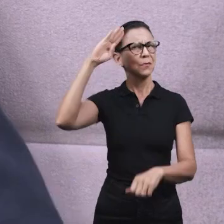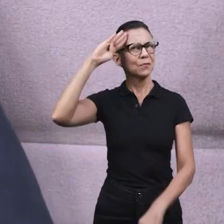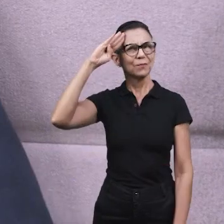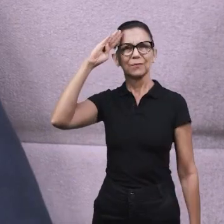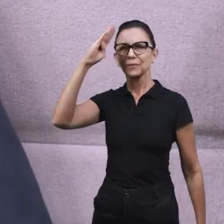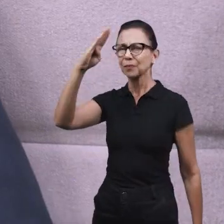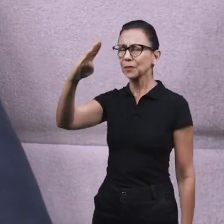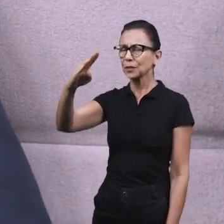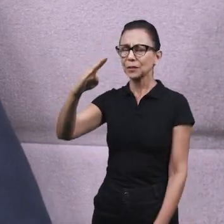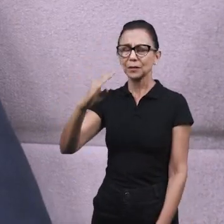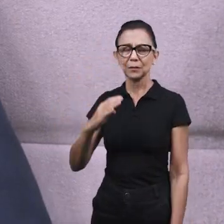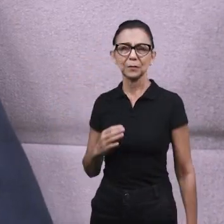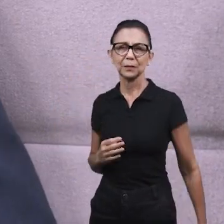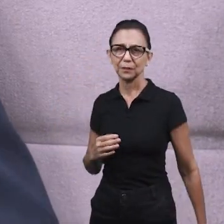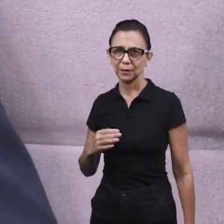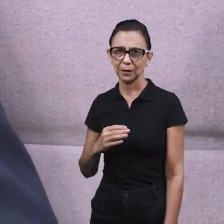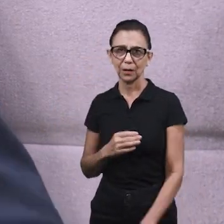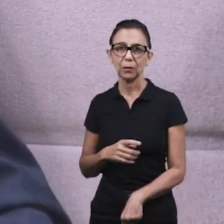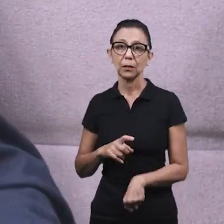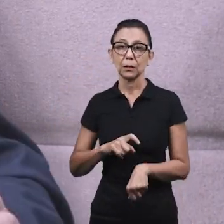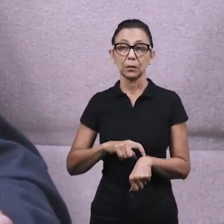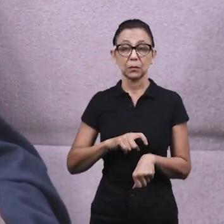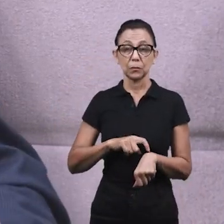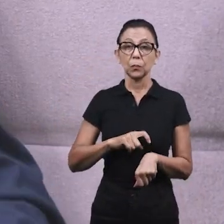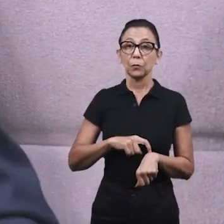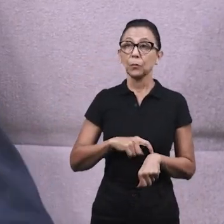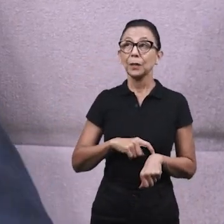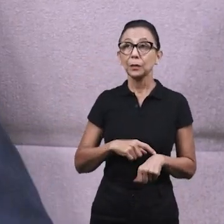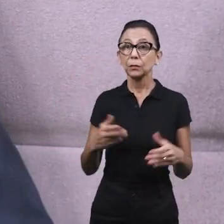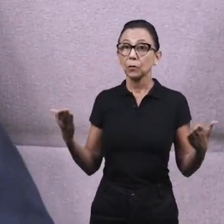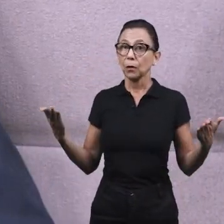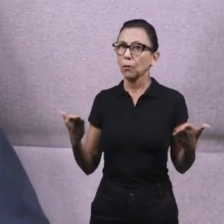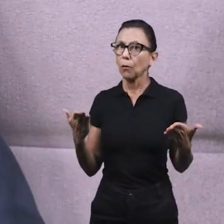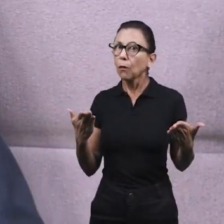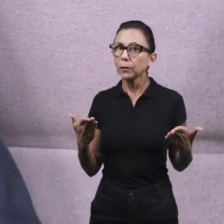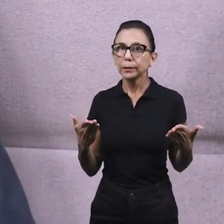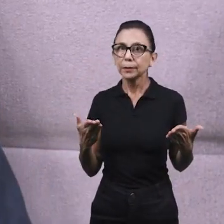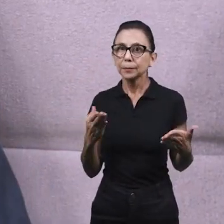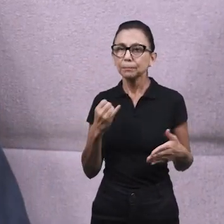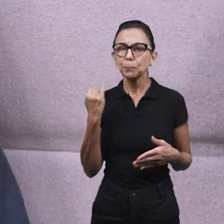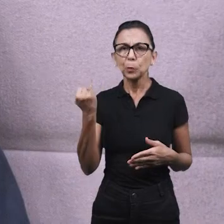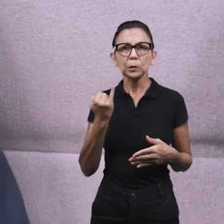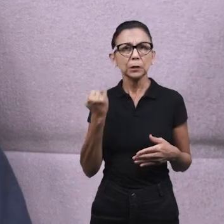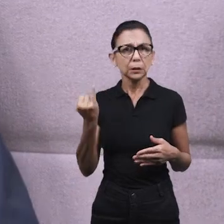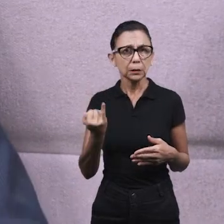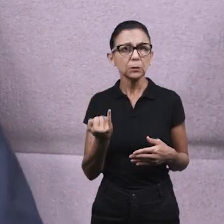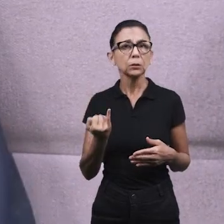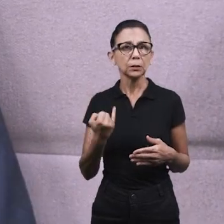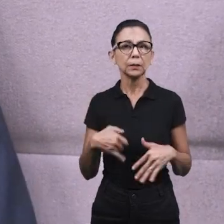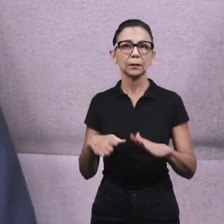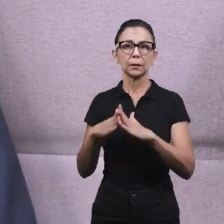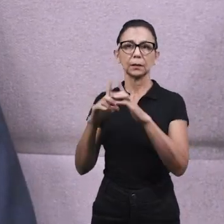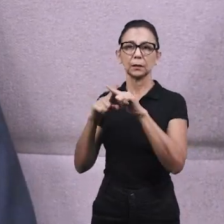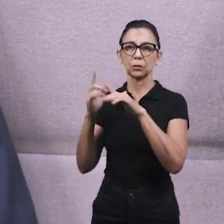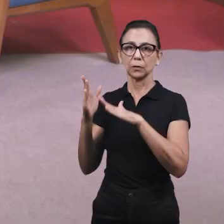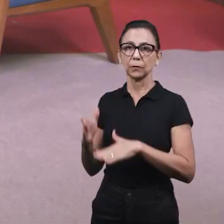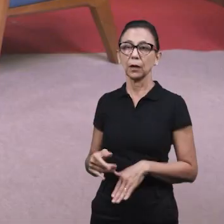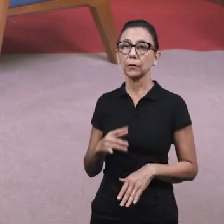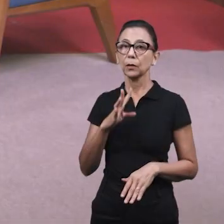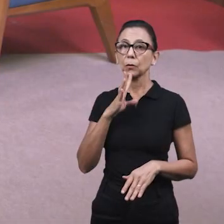essencial, e nesta hora mais ainda, que os mistérios de Deus sejam conhecidos pela igreja fiel, não é,